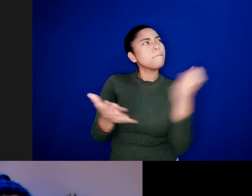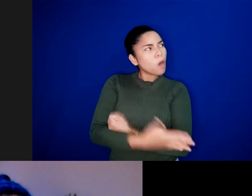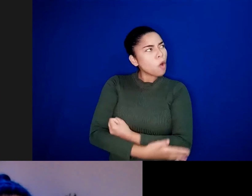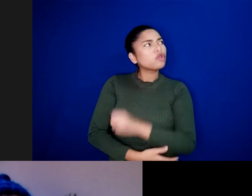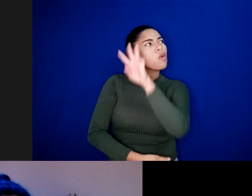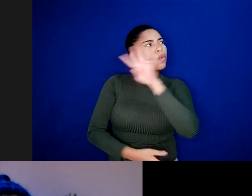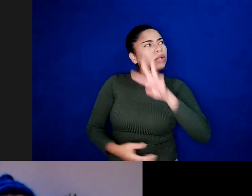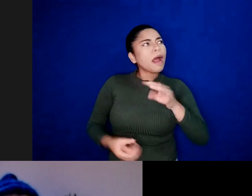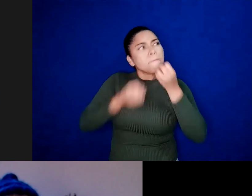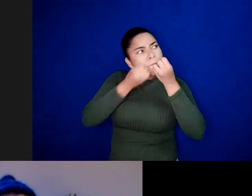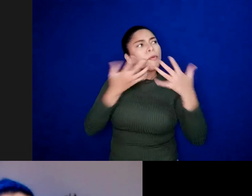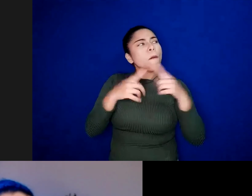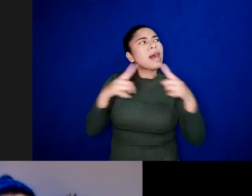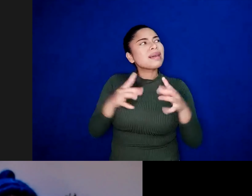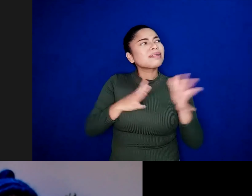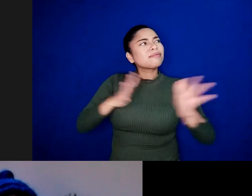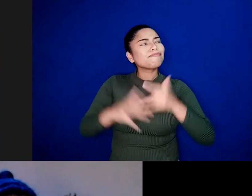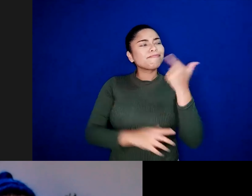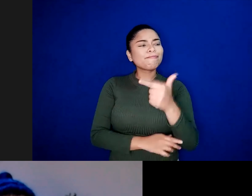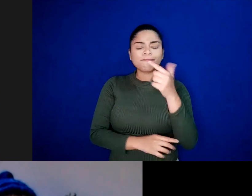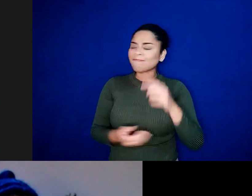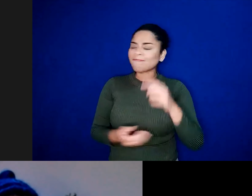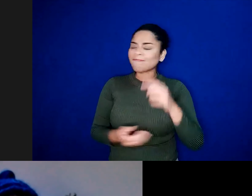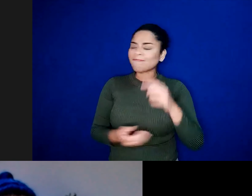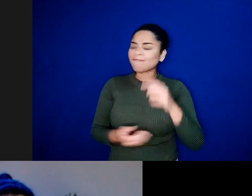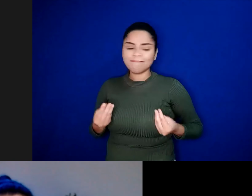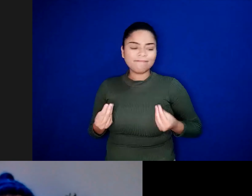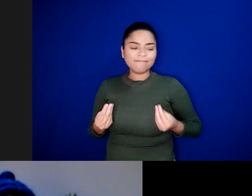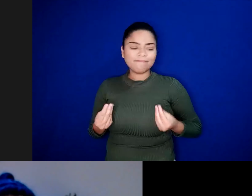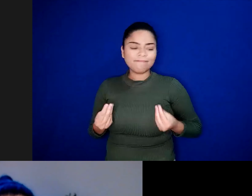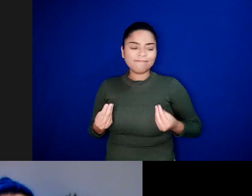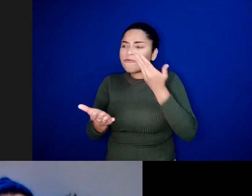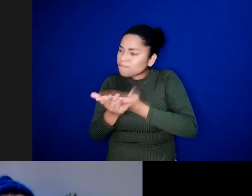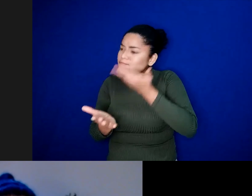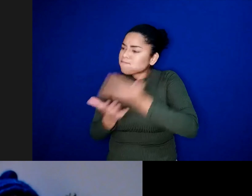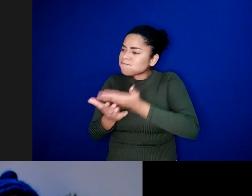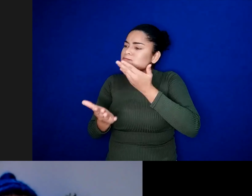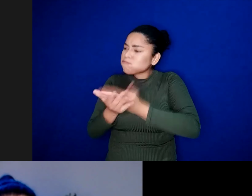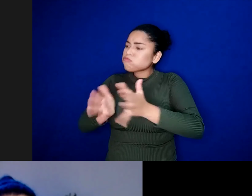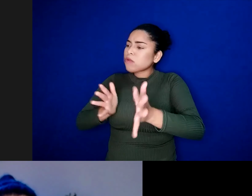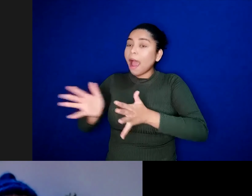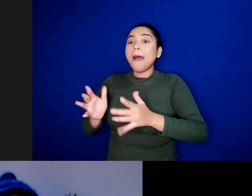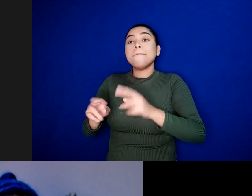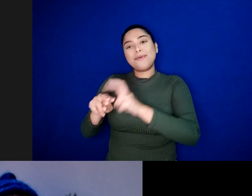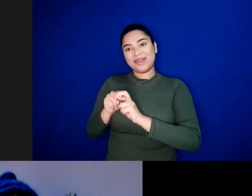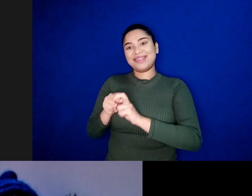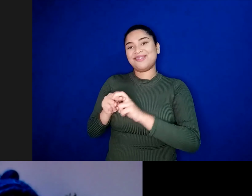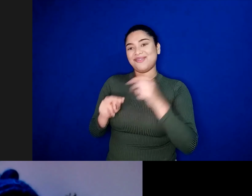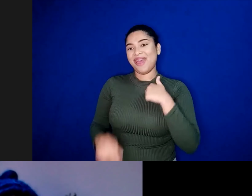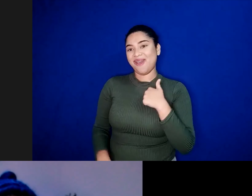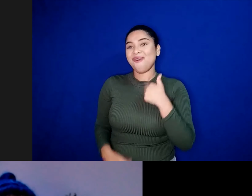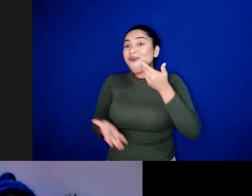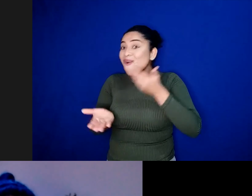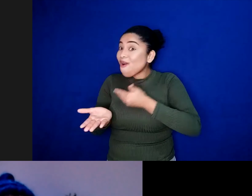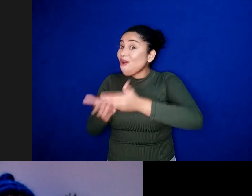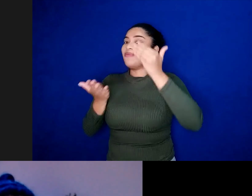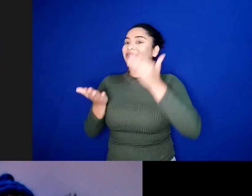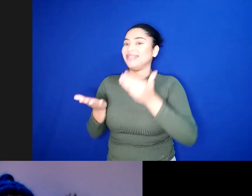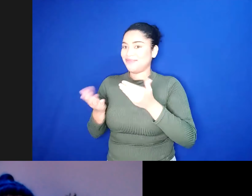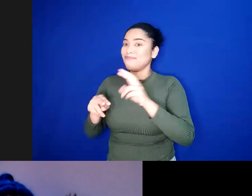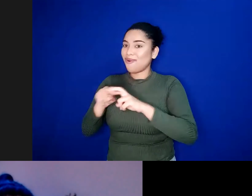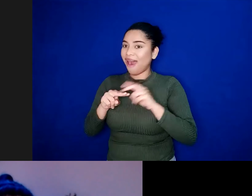ficou martelando Poxa eu preciso estudar mais sobre acessibilidade foi onde eu comecei essa é a primeira parte da história a